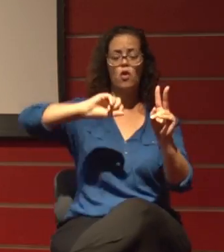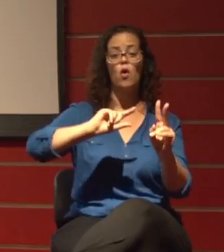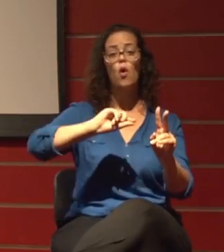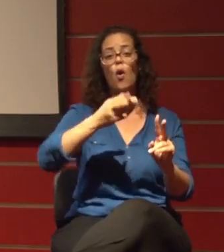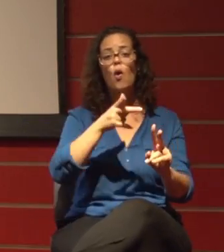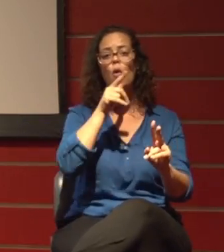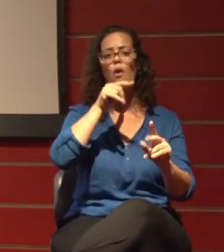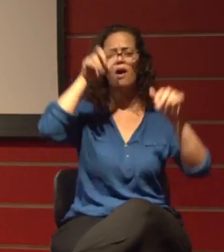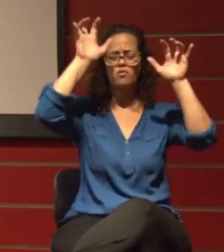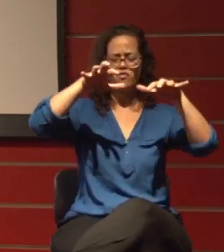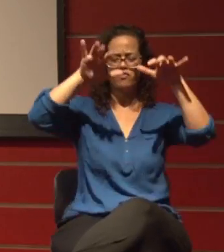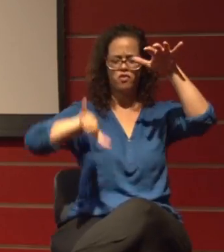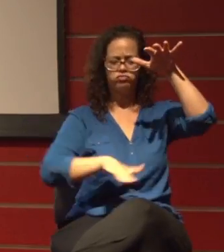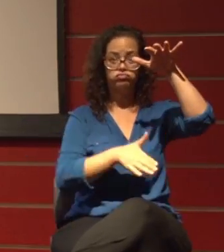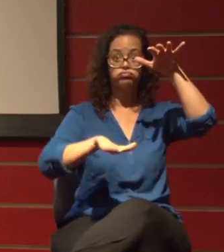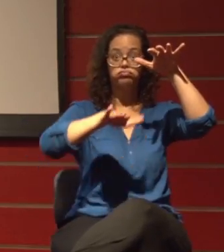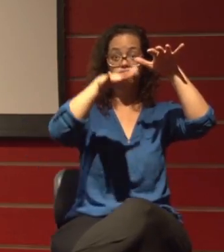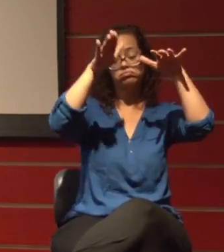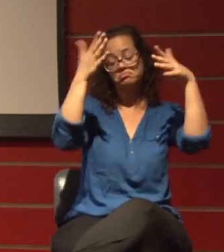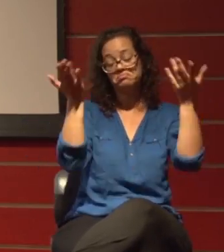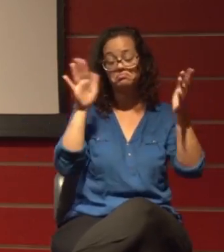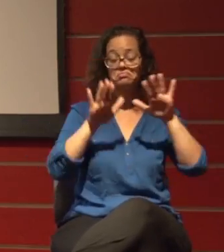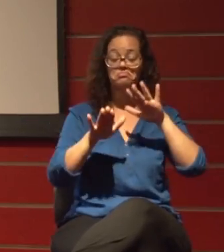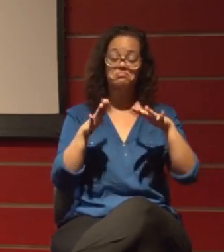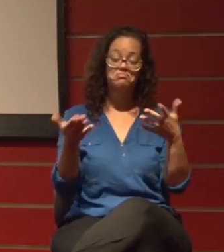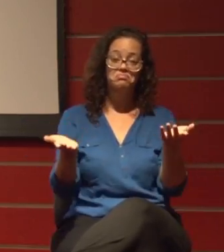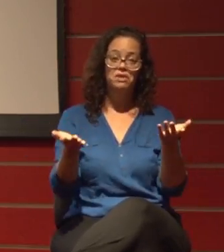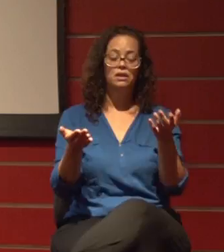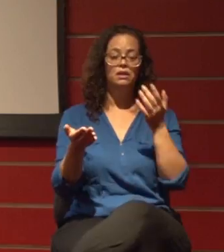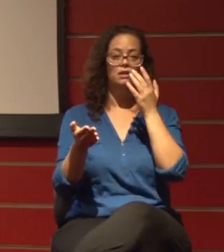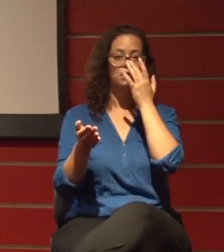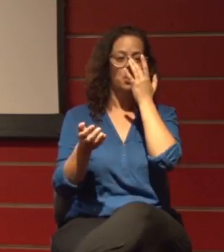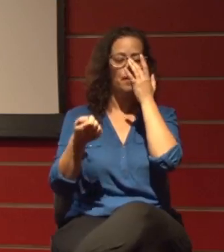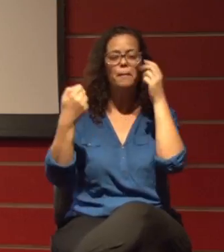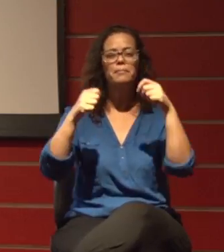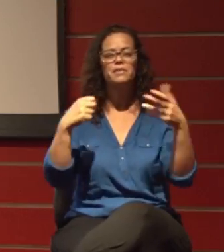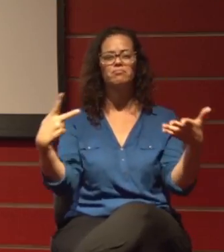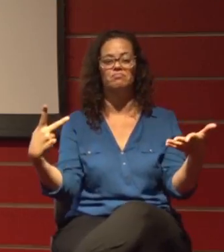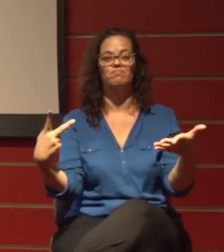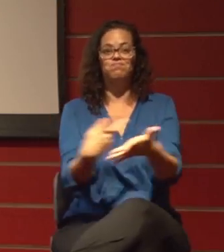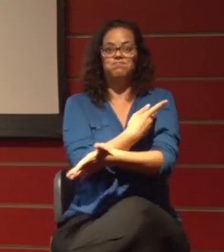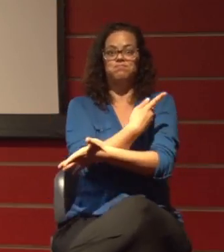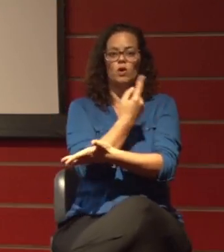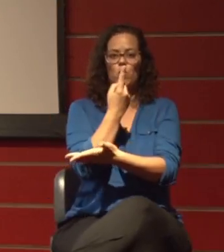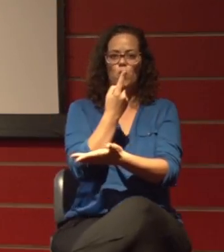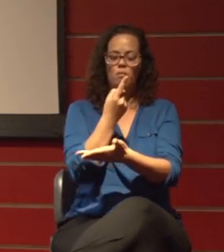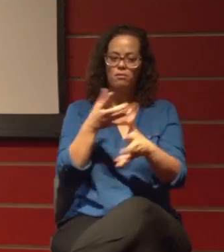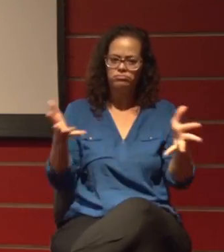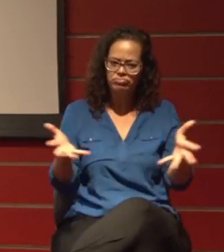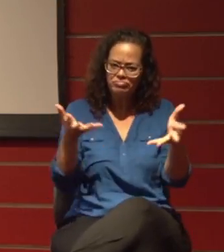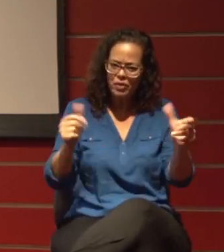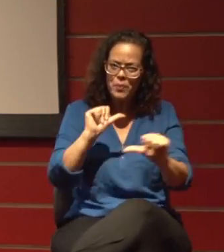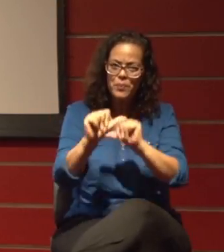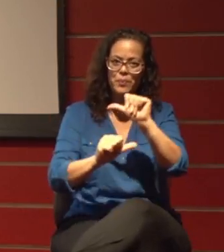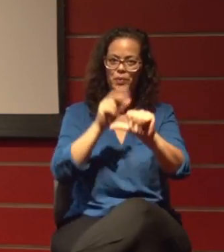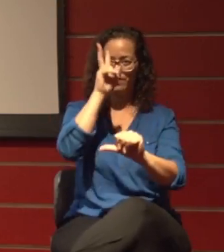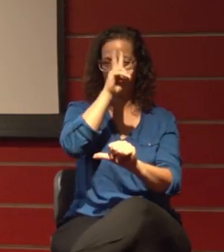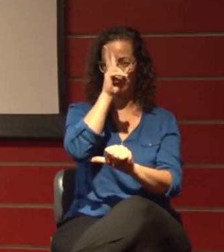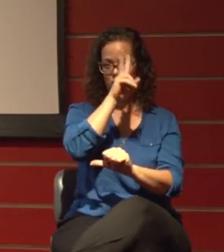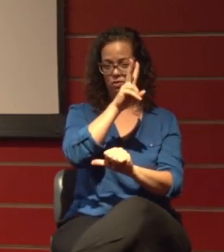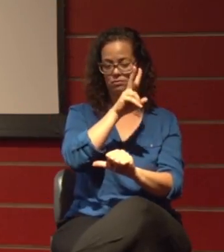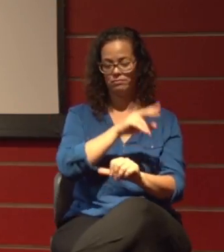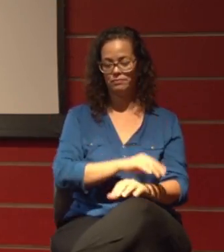né dependendo do do que você fe Então tem que ter um um um um efeito estimulador ou acionador da